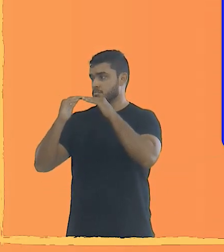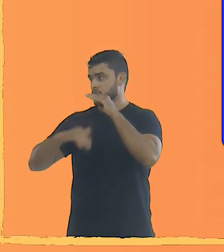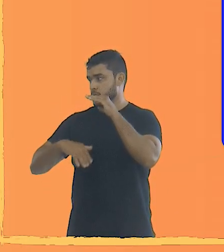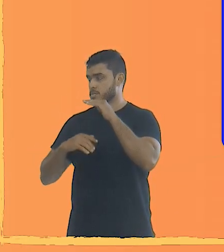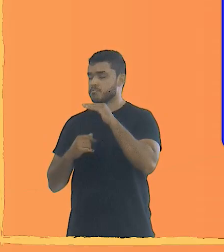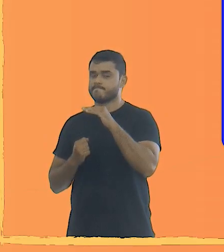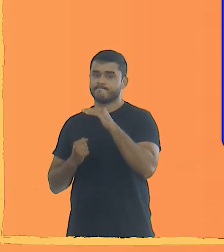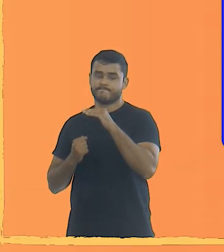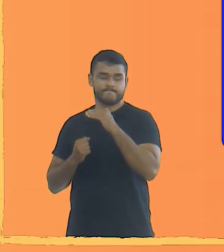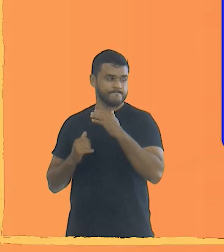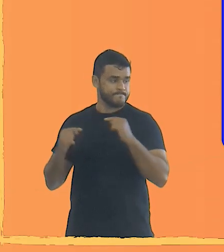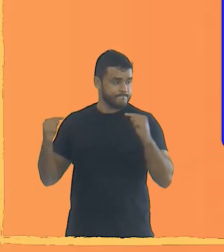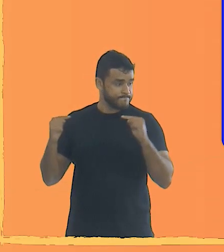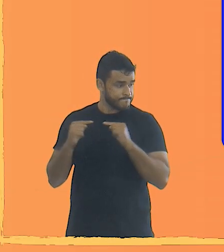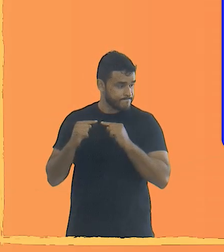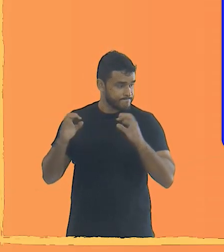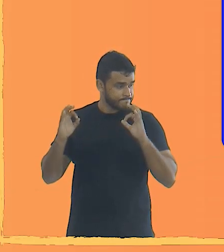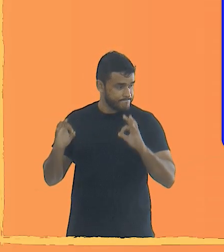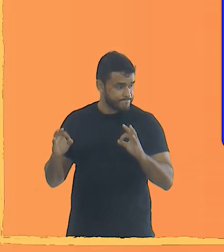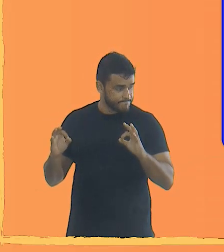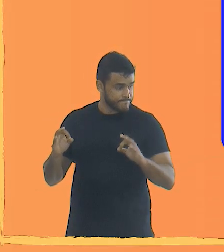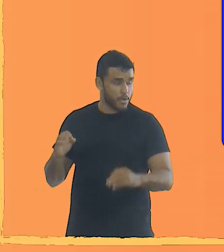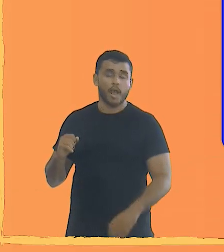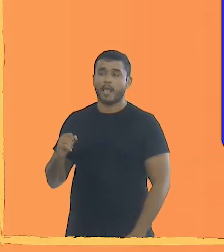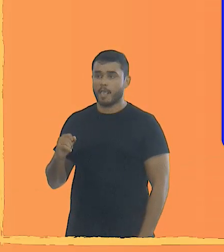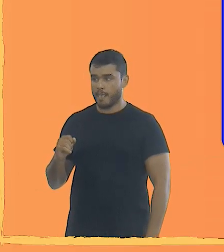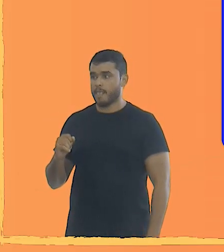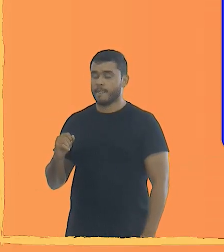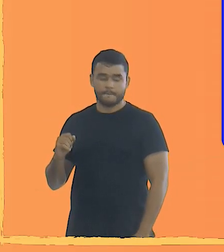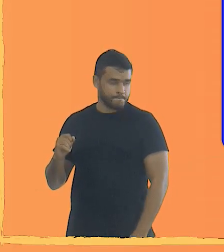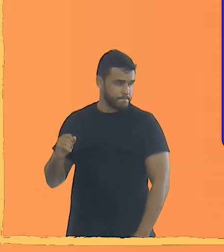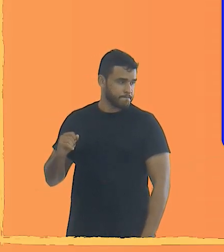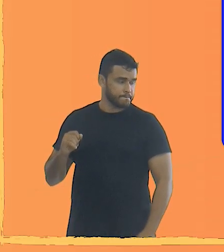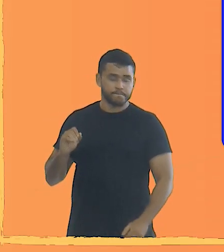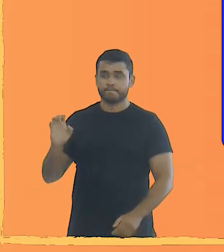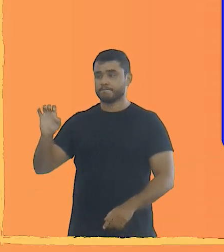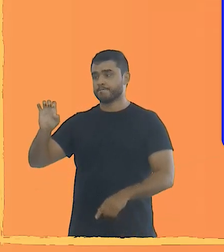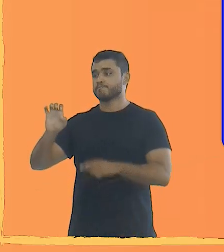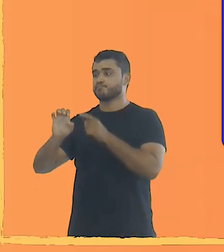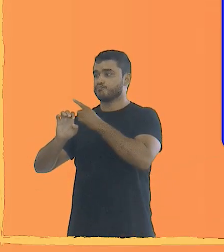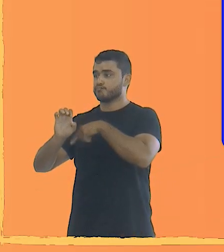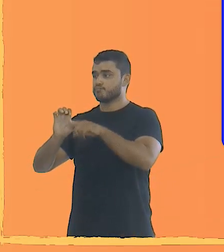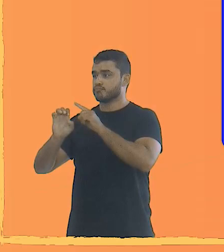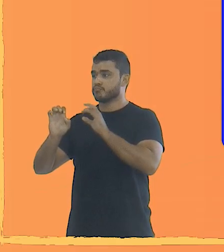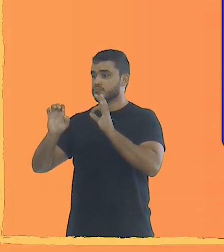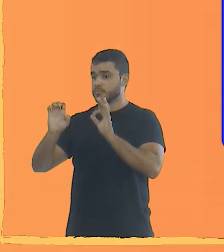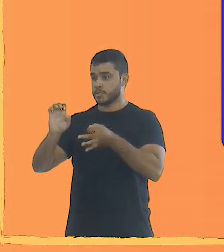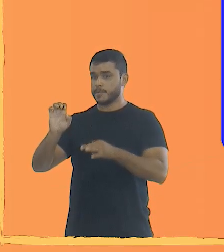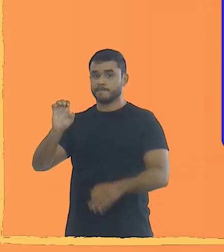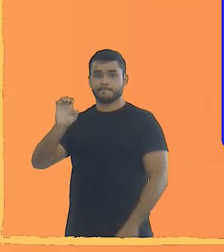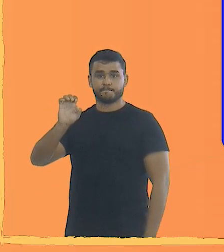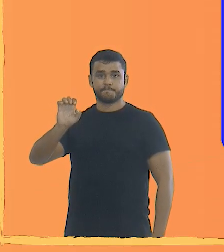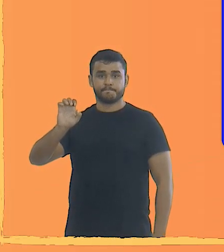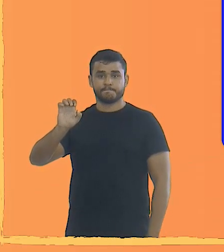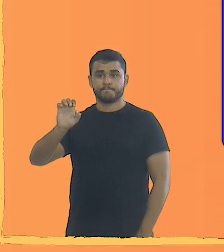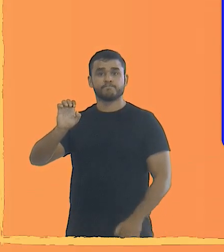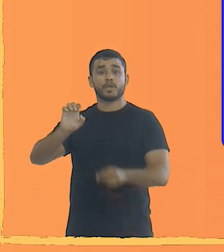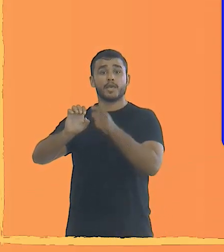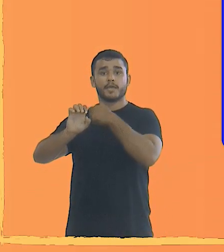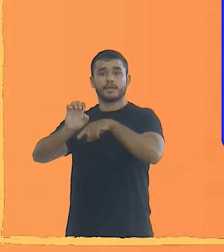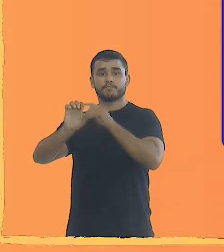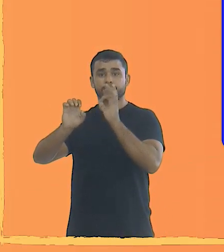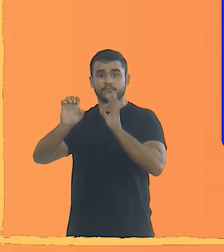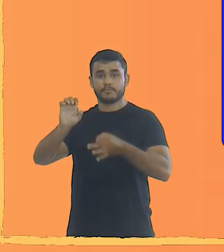que se encaixa é exatamente a alternativa 5. Com isso, a alternativa final que você vai marcar, letra E.